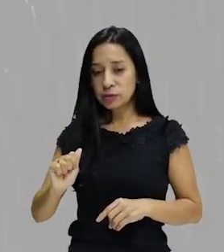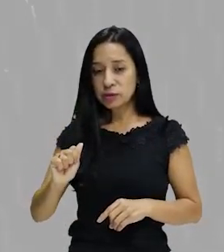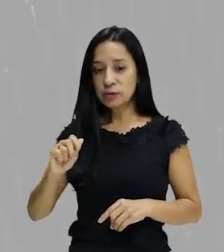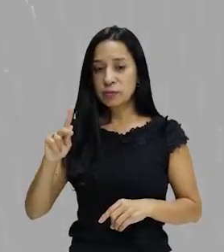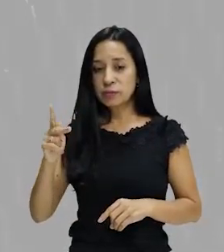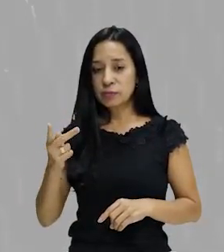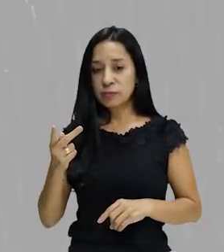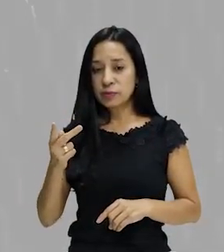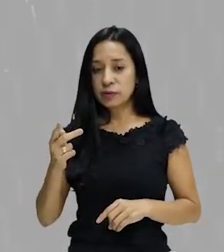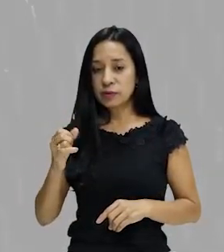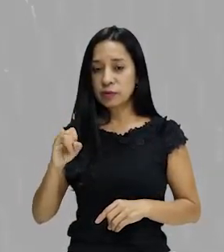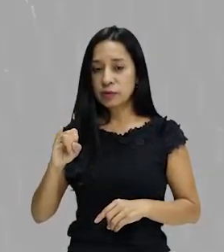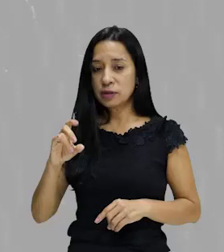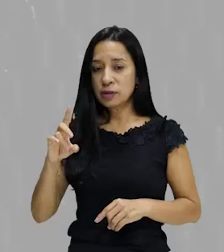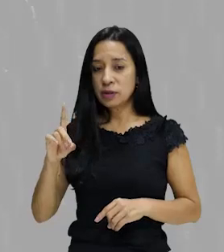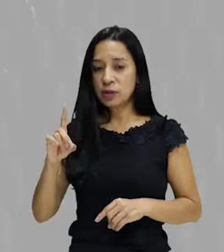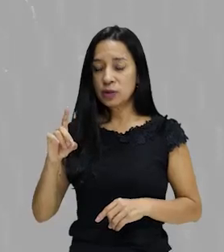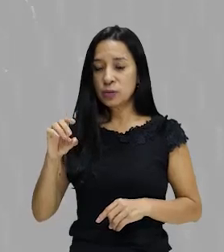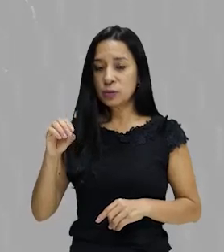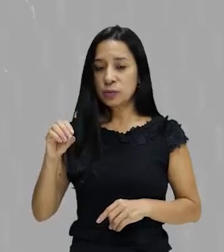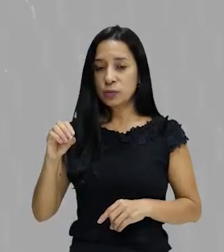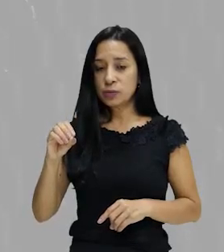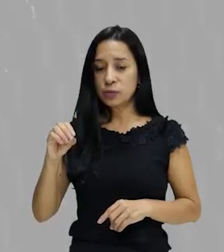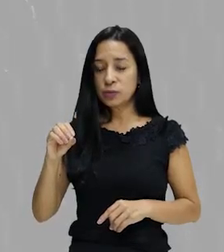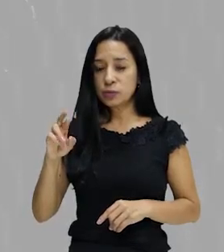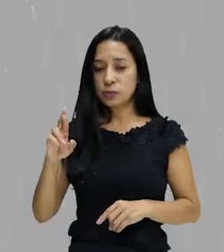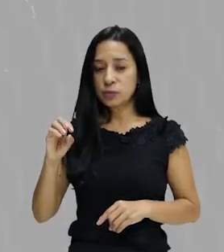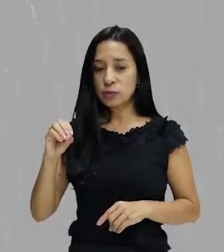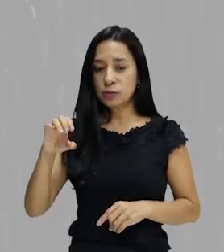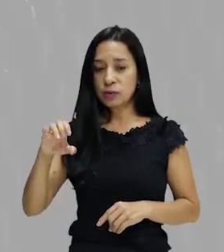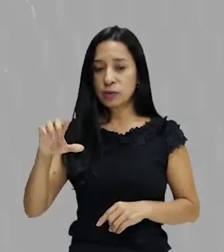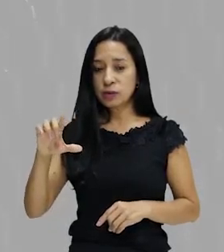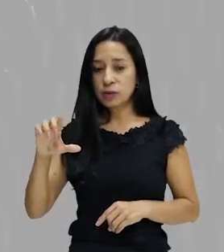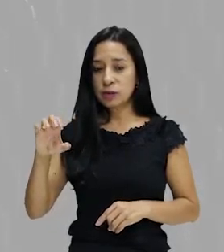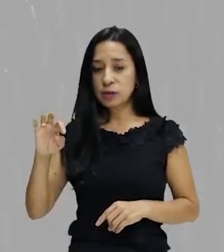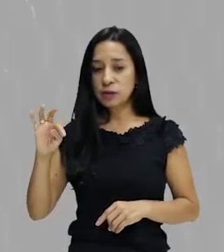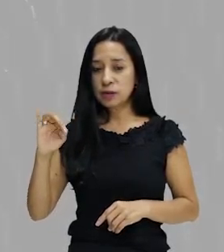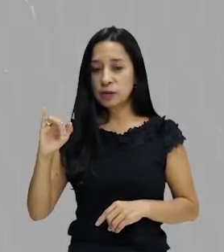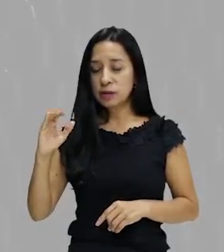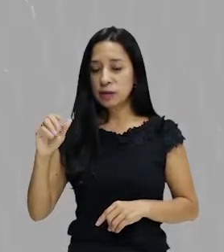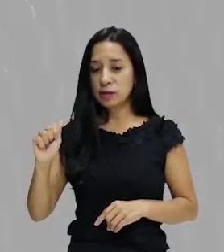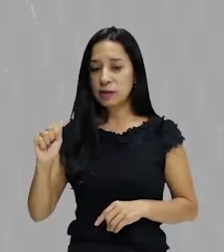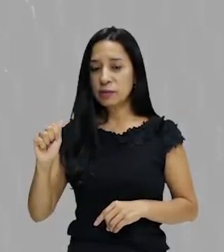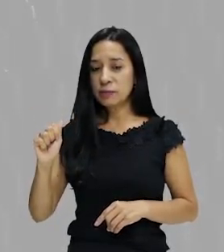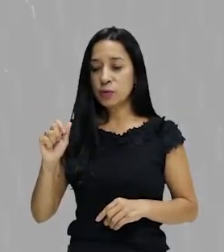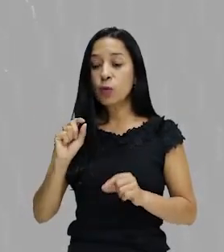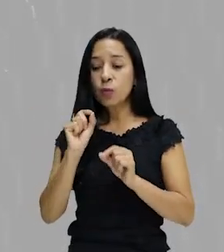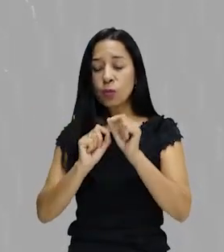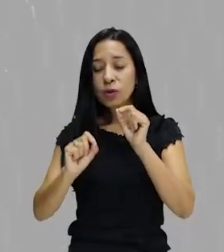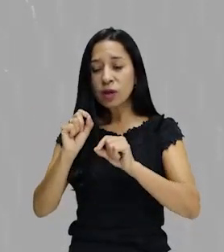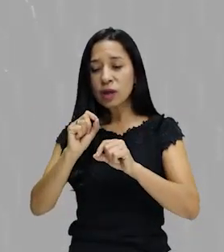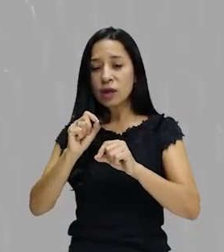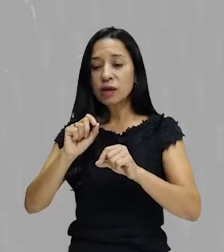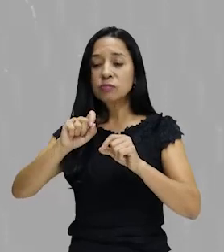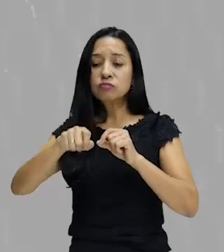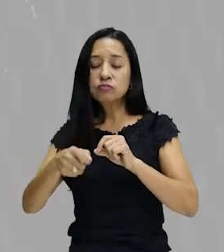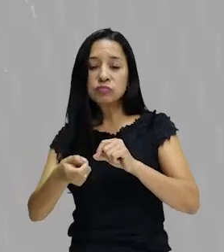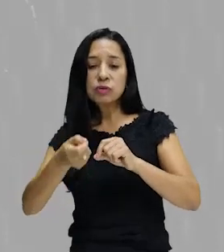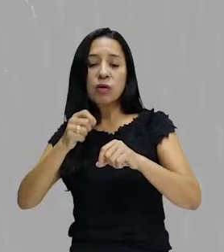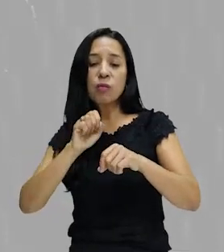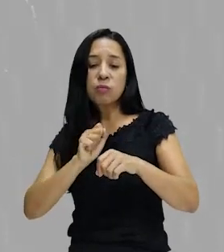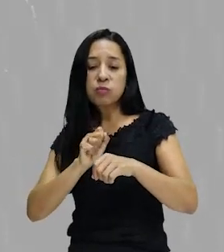mecânica, né, que é da queda da água, que gira as turbinas e transforma em energia elétrica, né?